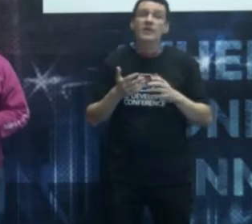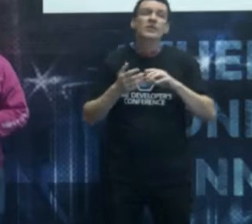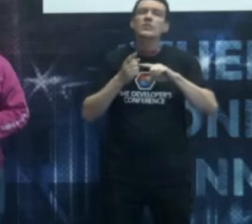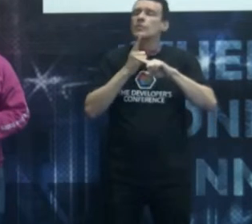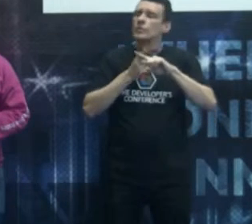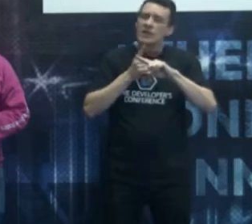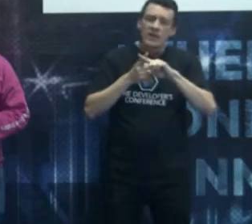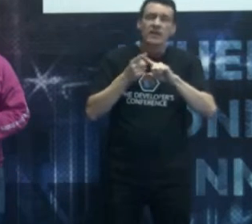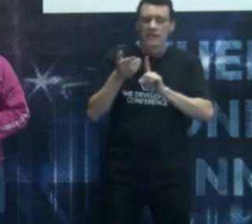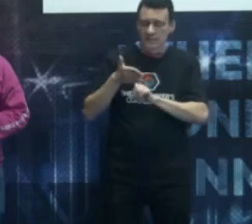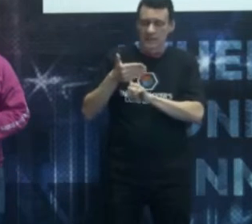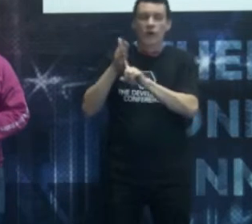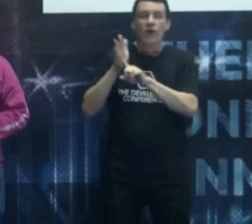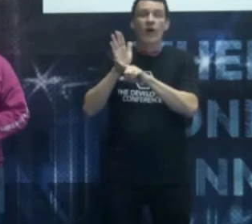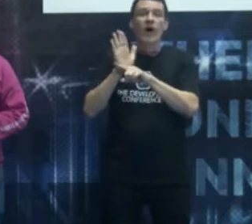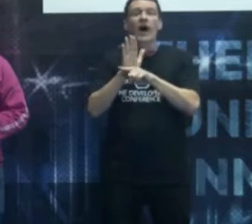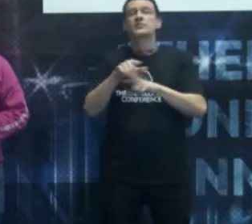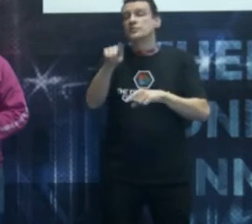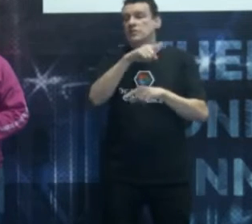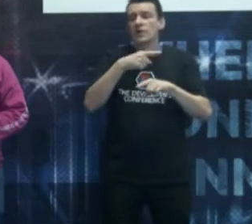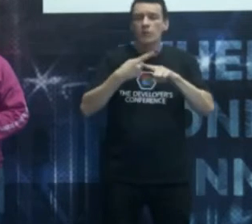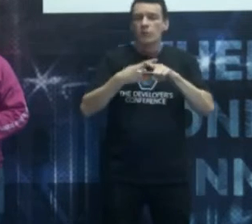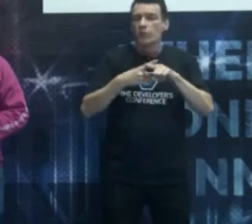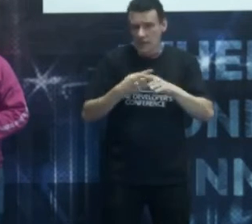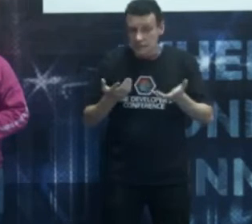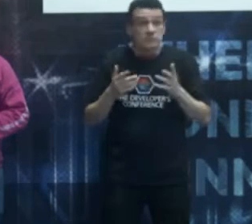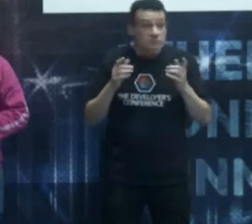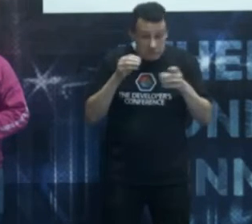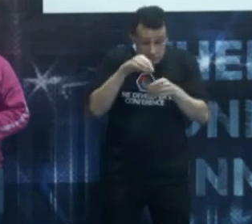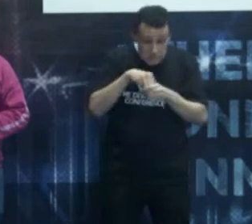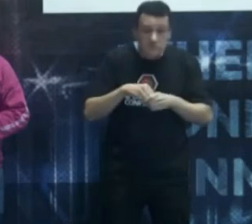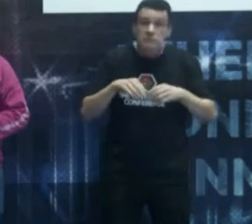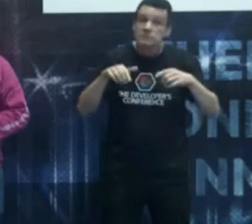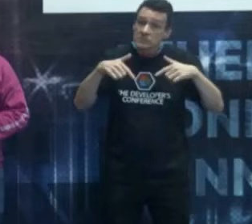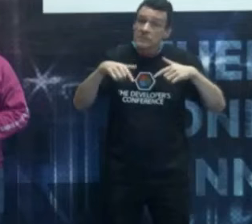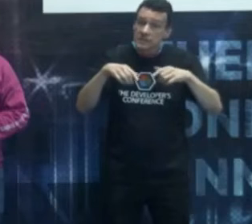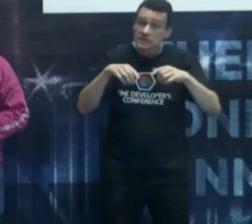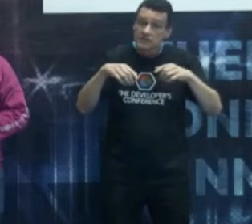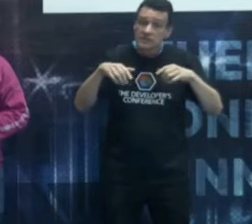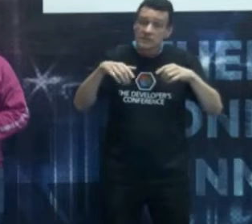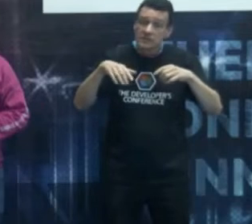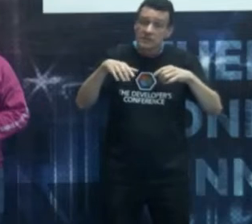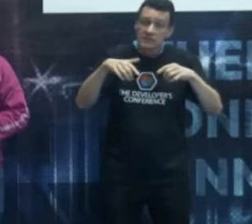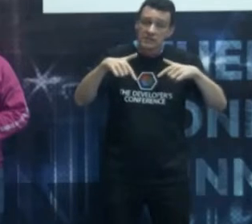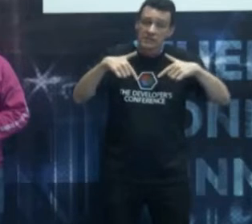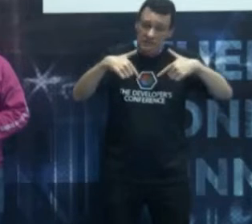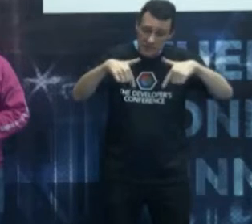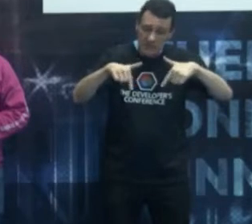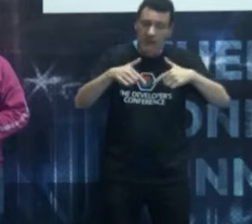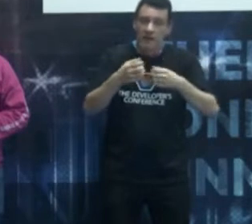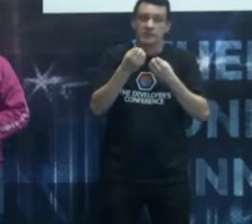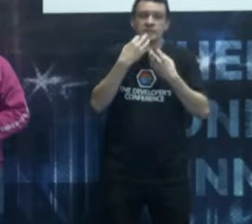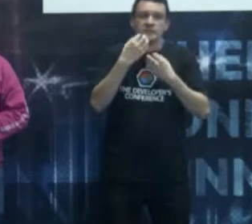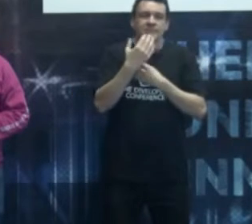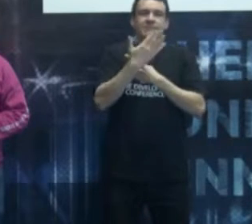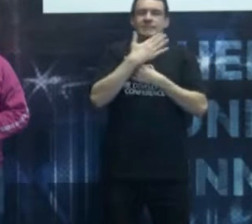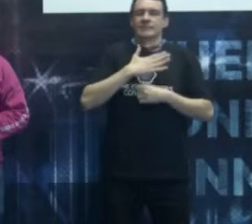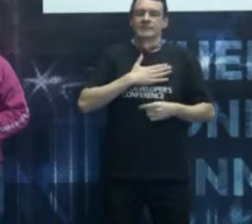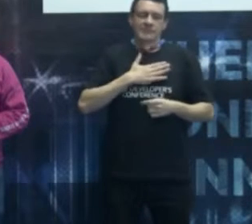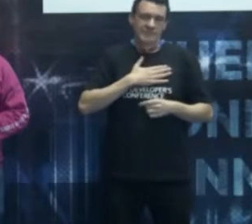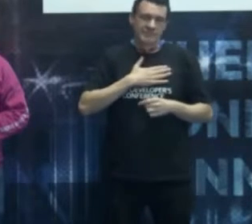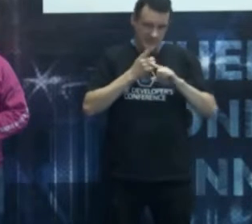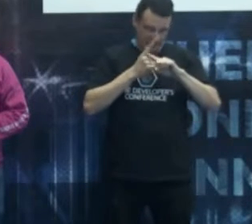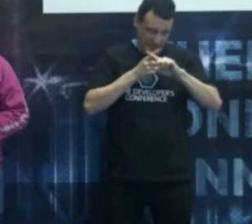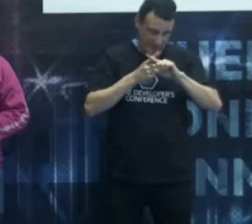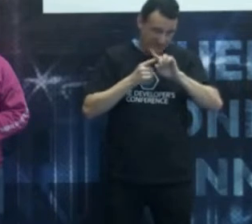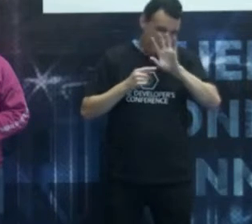A tecnologia como espaço de trabalho mesmo. Porque uma vez que a gente tem a inovação no